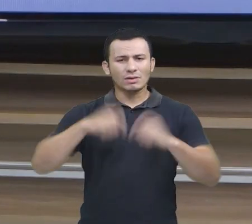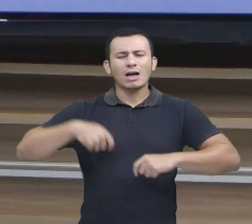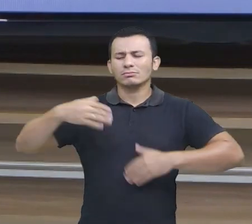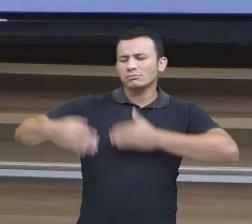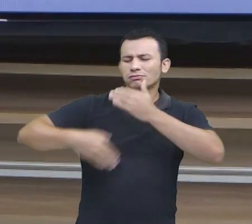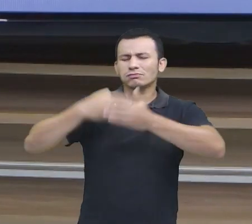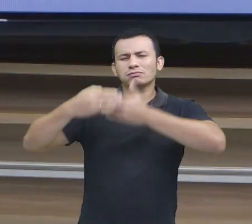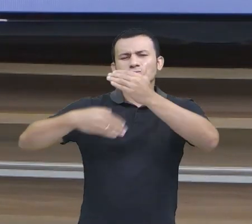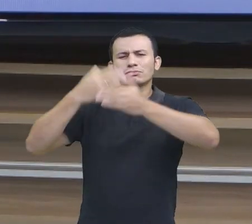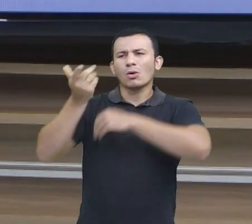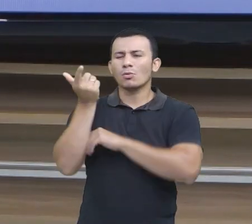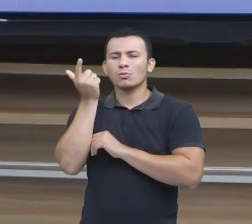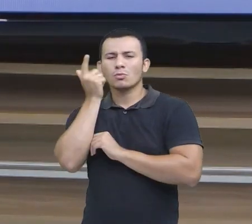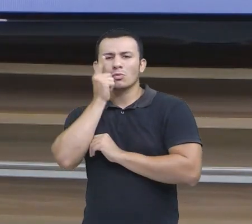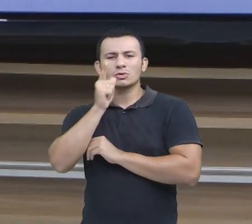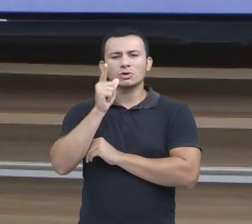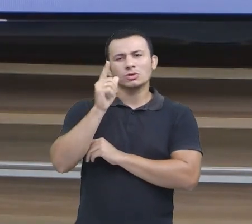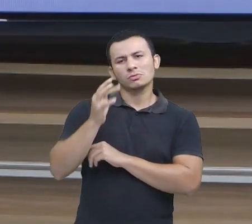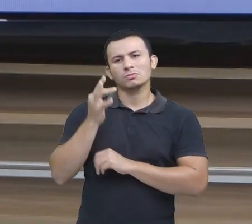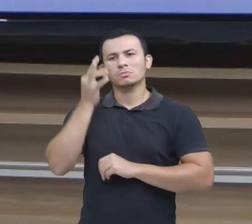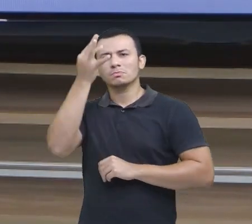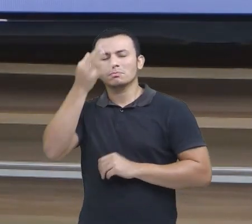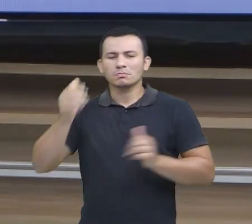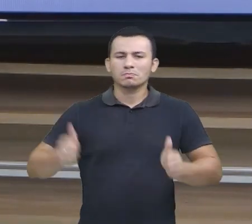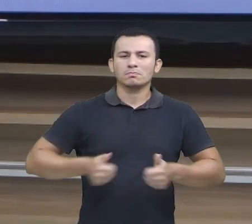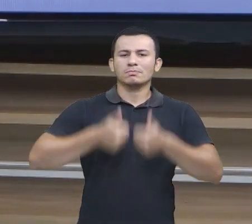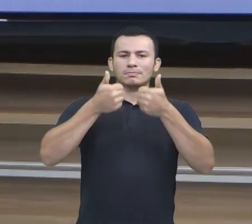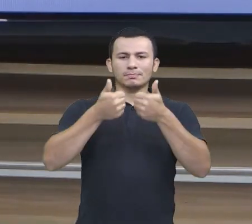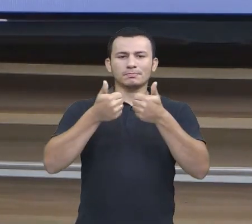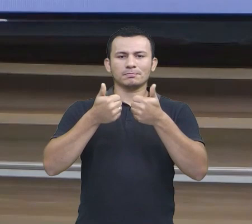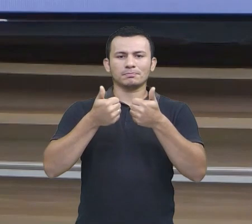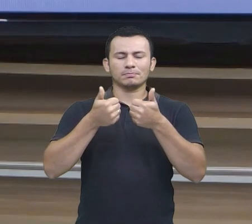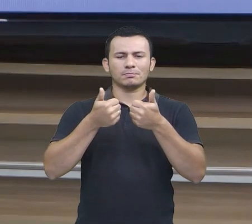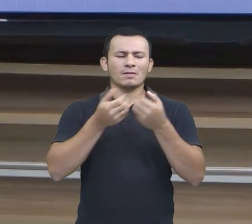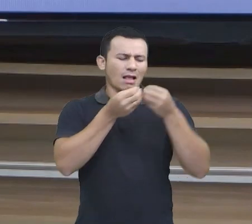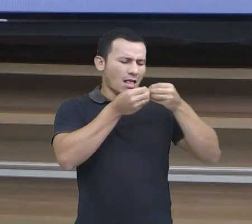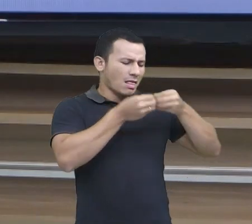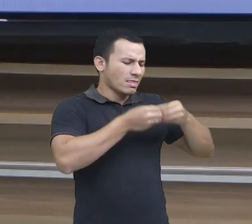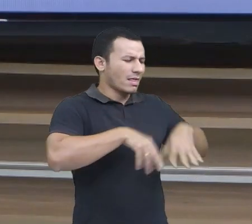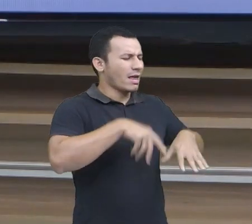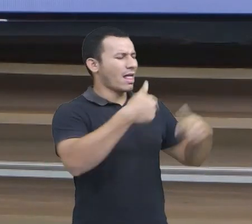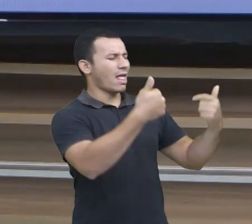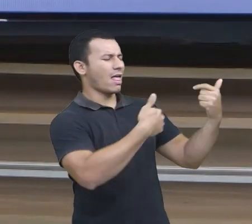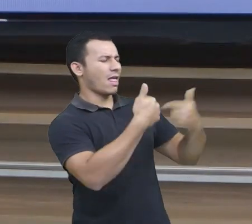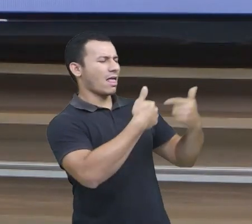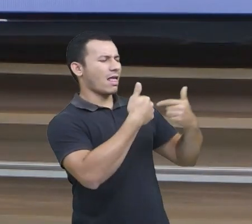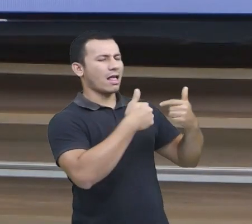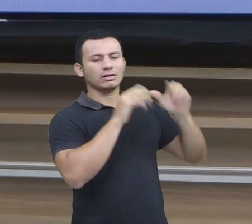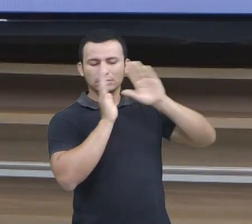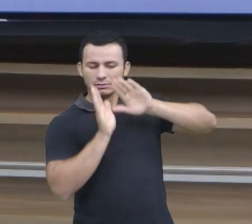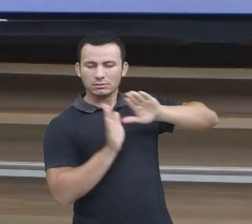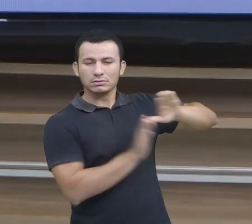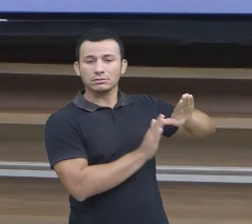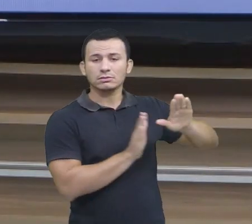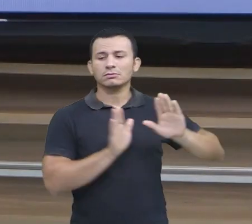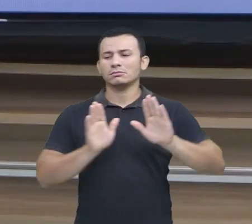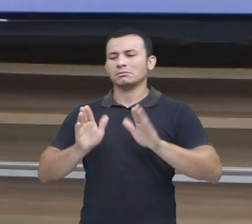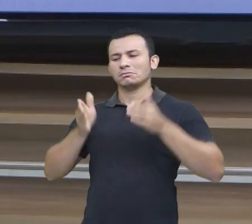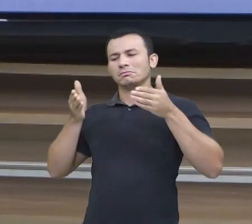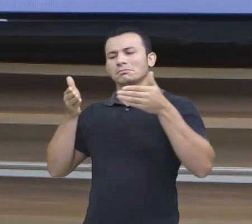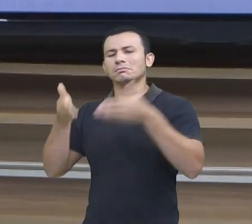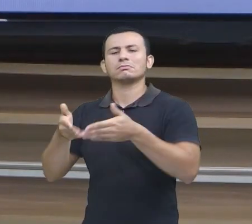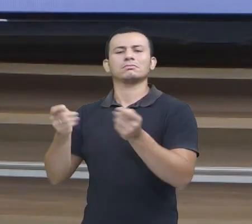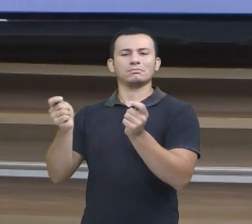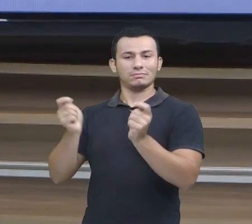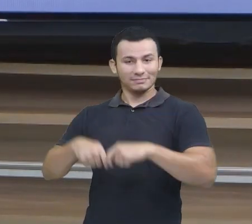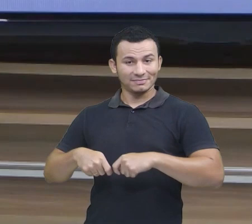conseguir aquilo que vocês desejam. Nunca deixe que ninguém diga que vocês não são capazes, certo?